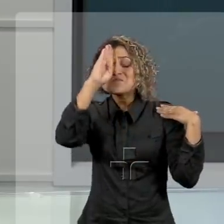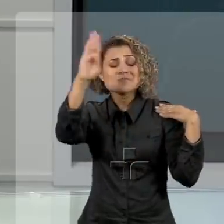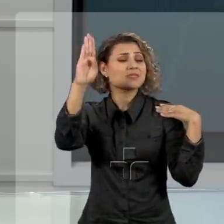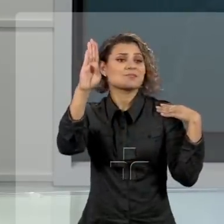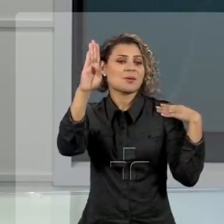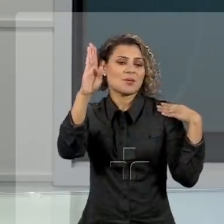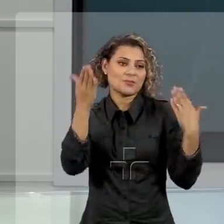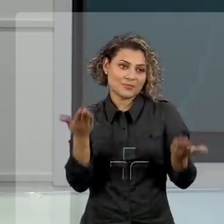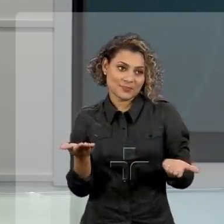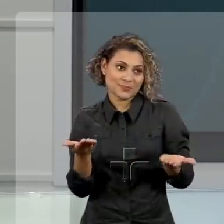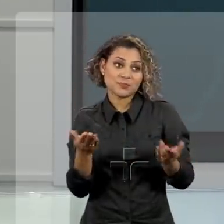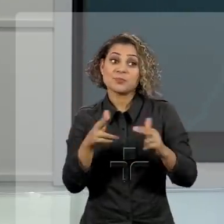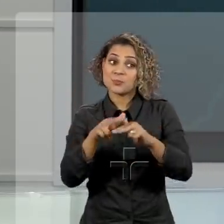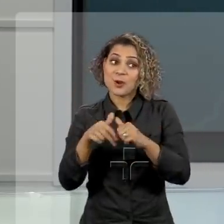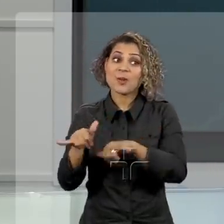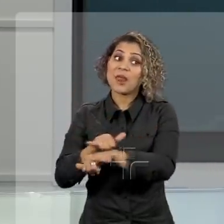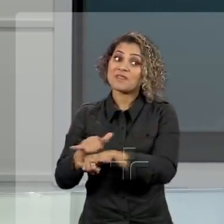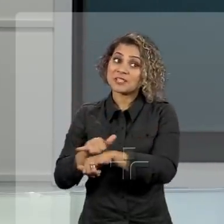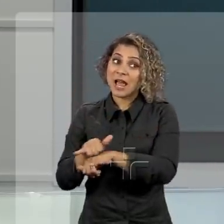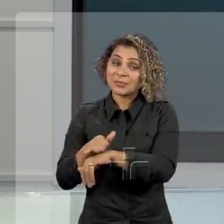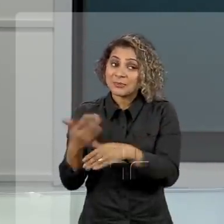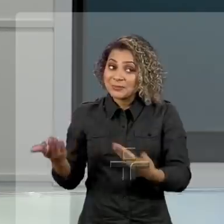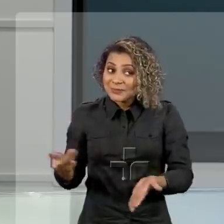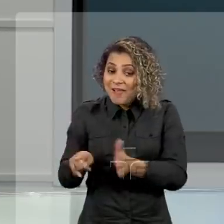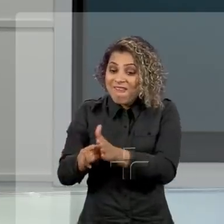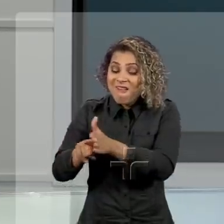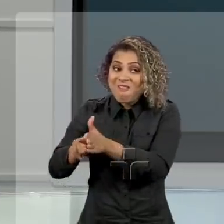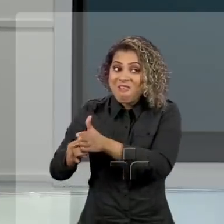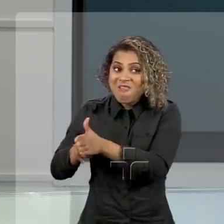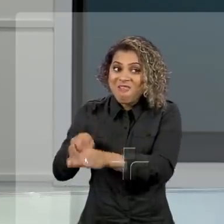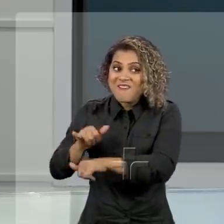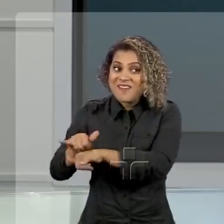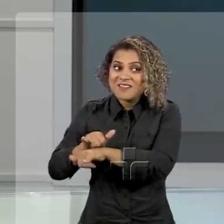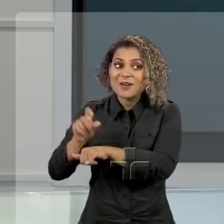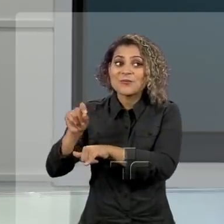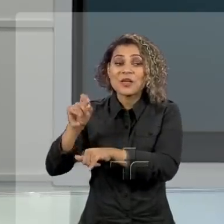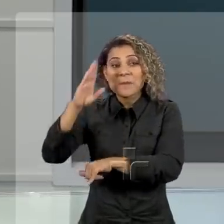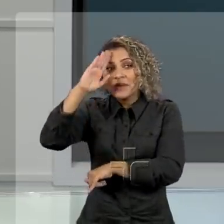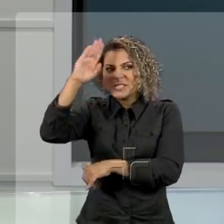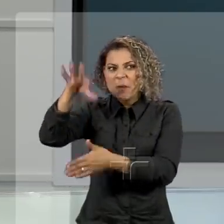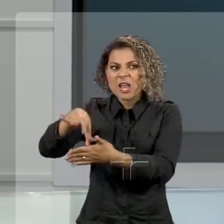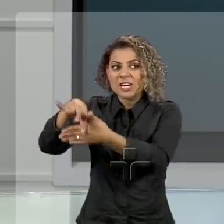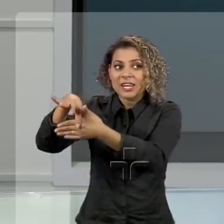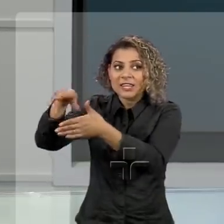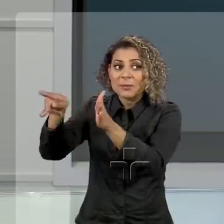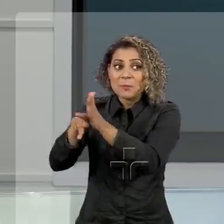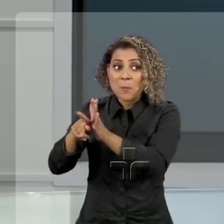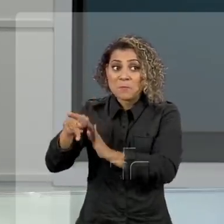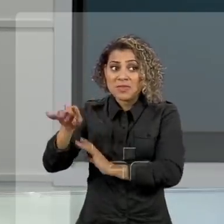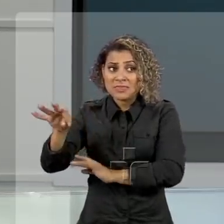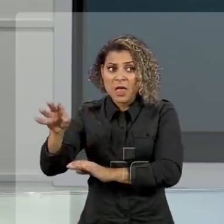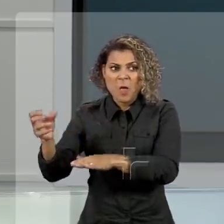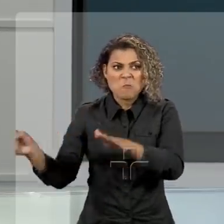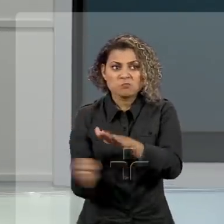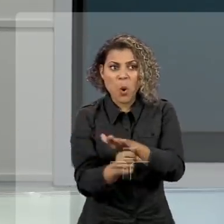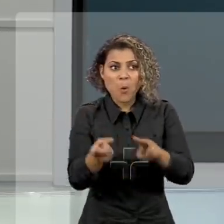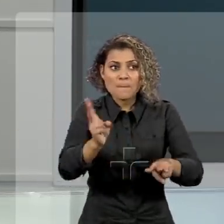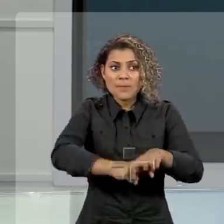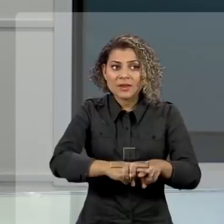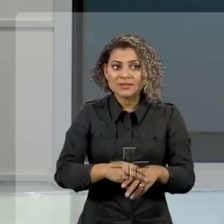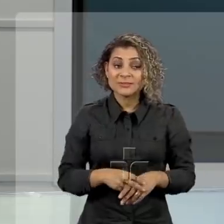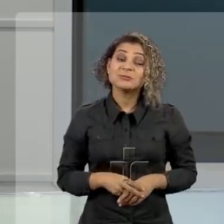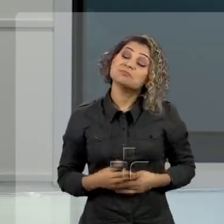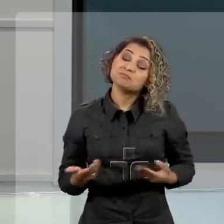principal por toda a Operação Lava Jato, que colocou importantes figuras do PT na cadeia. E